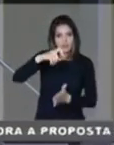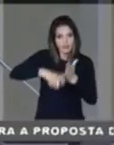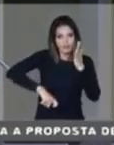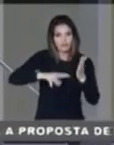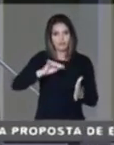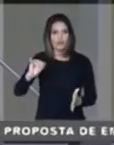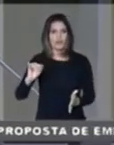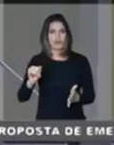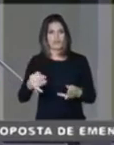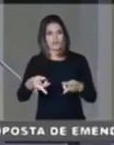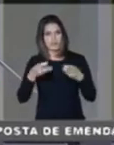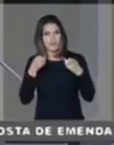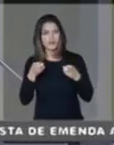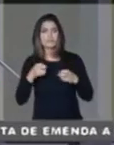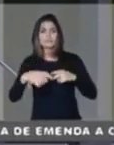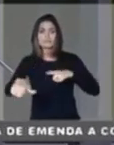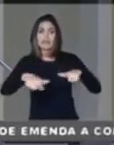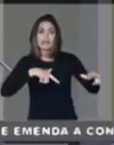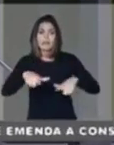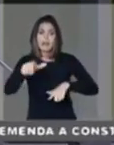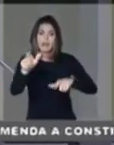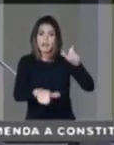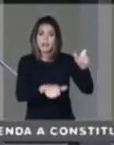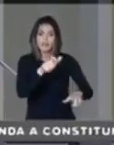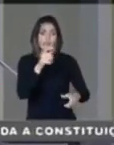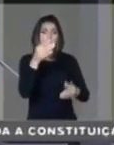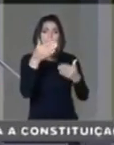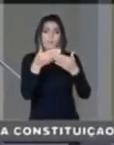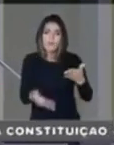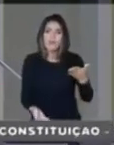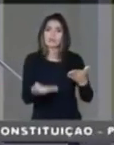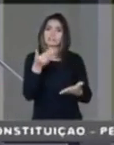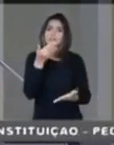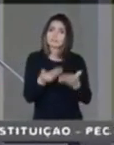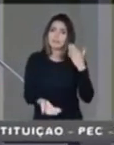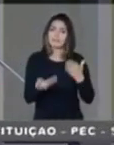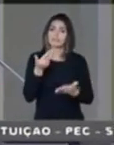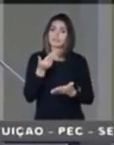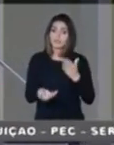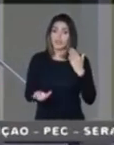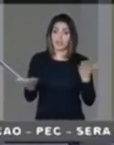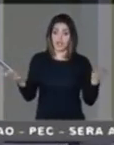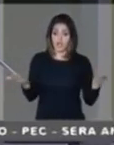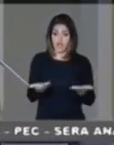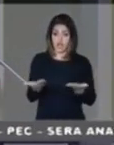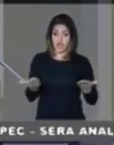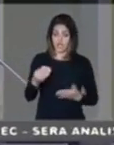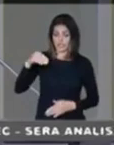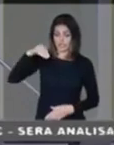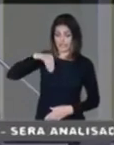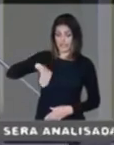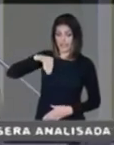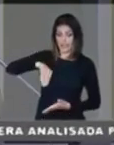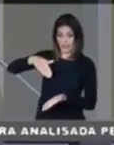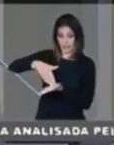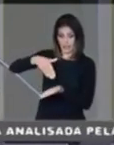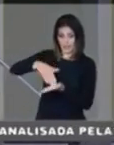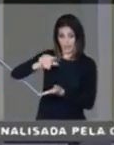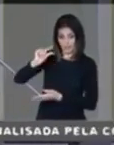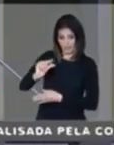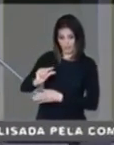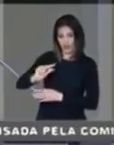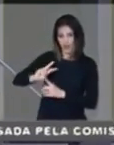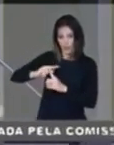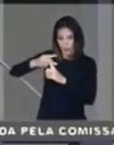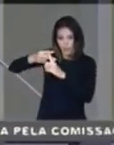Os trabalhadores deste governo só perdem. Ele quer agora que o salário mínimo não tenha aumento real,